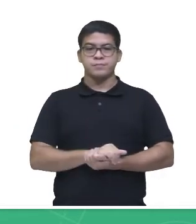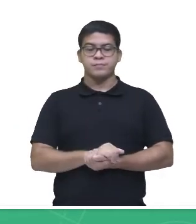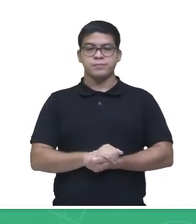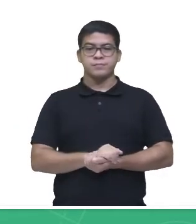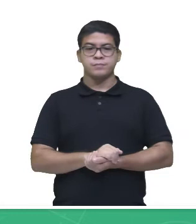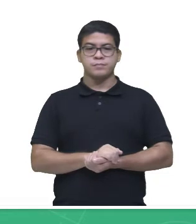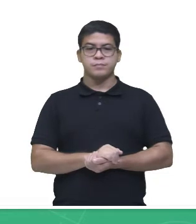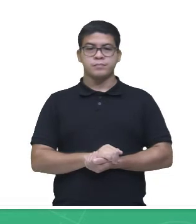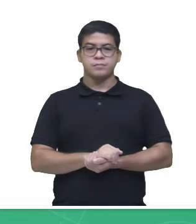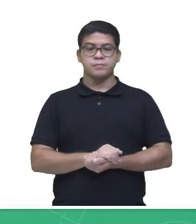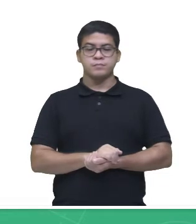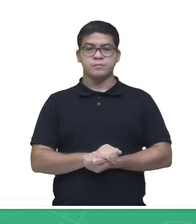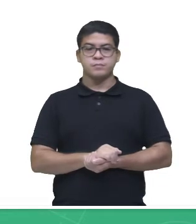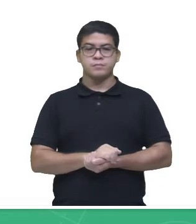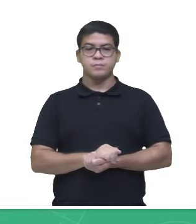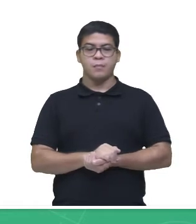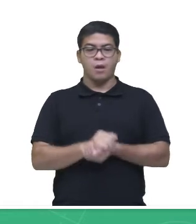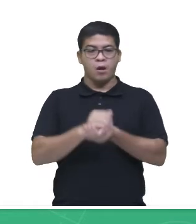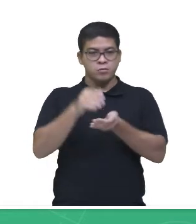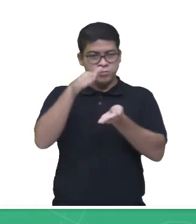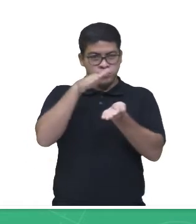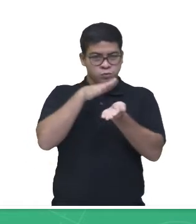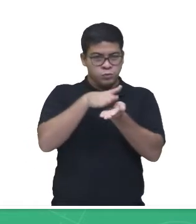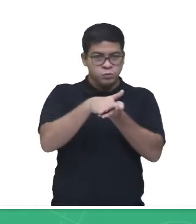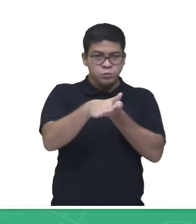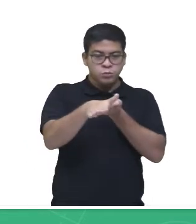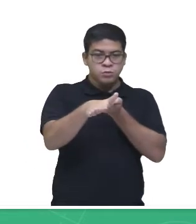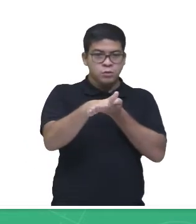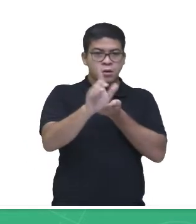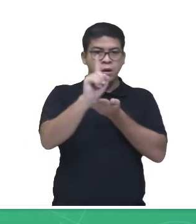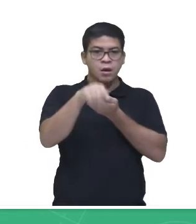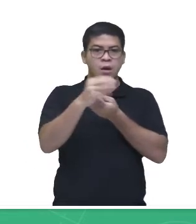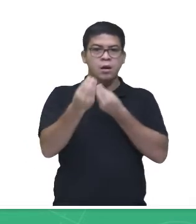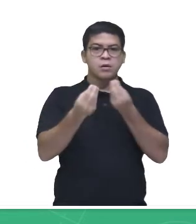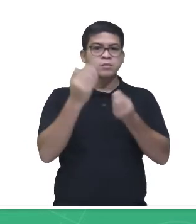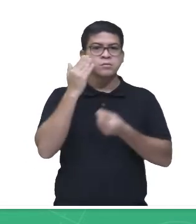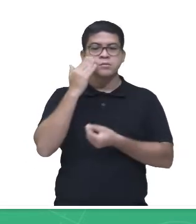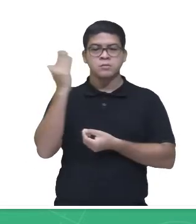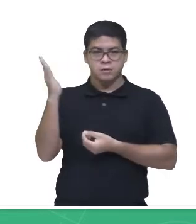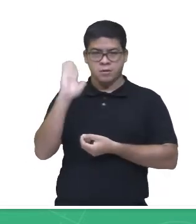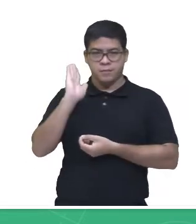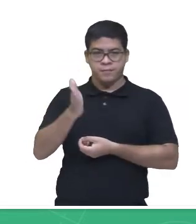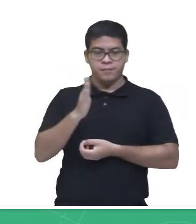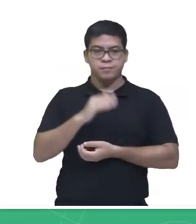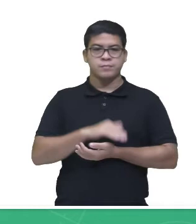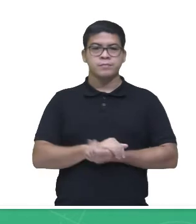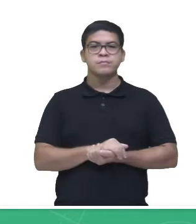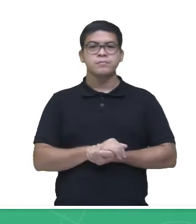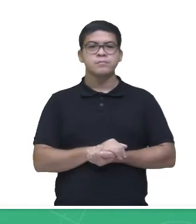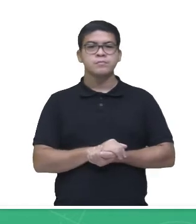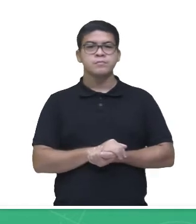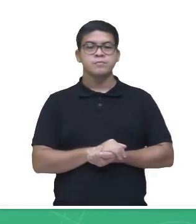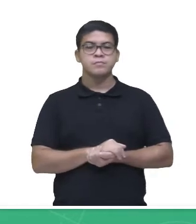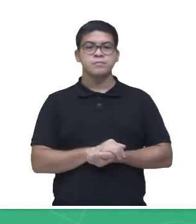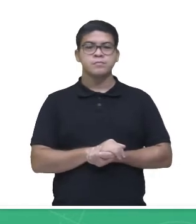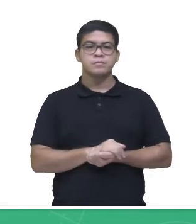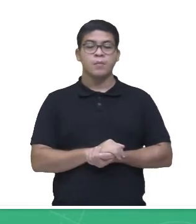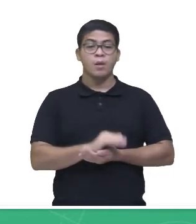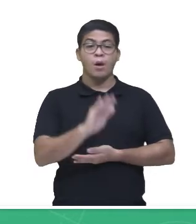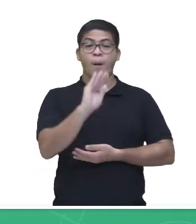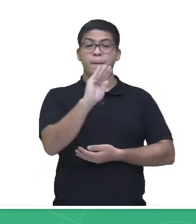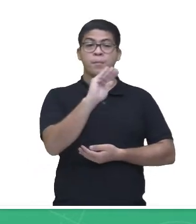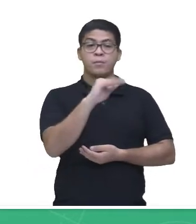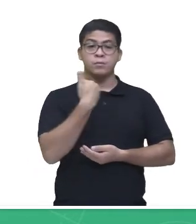hacer, que é fazer. Imprimir já está aqui, impresso. O verbo morir. Morir é o